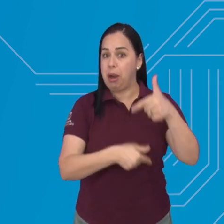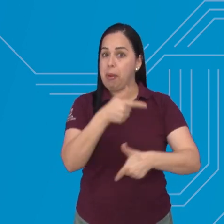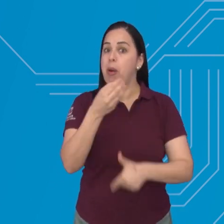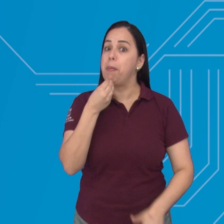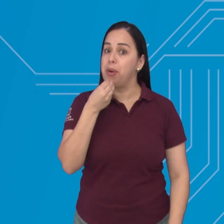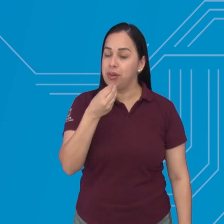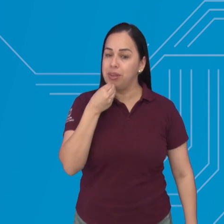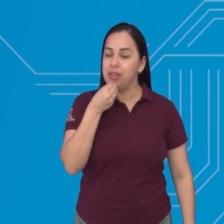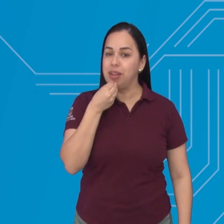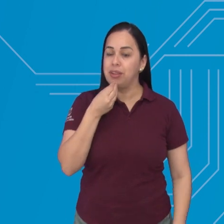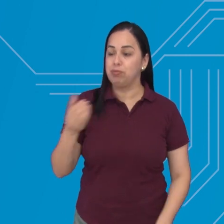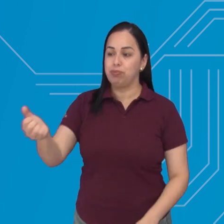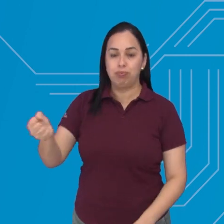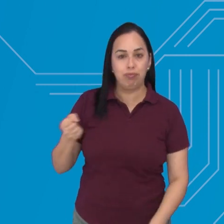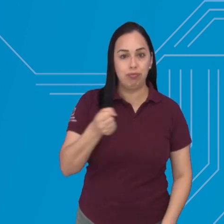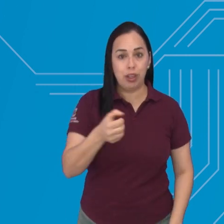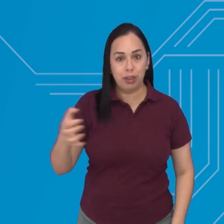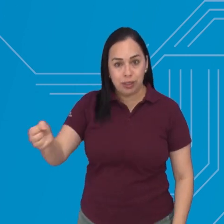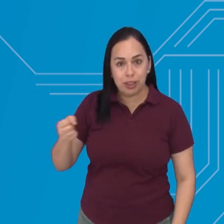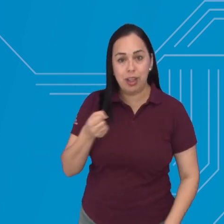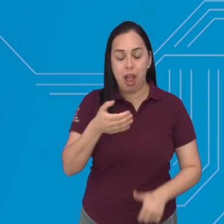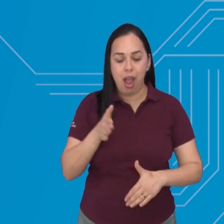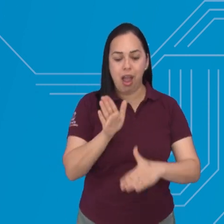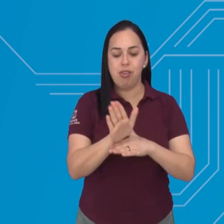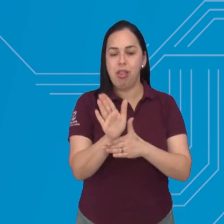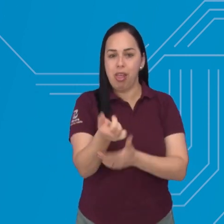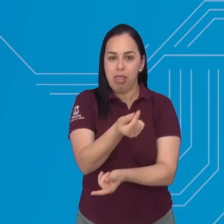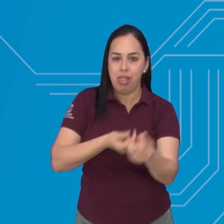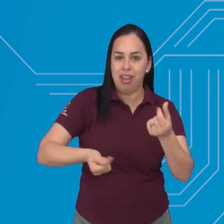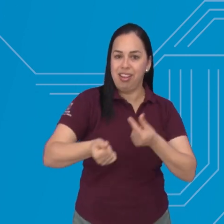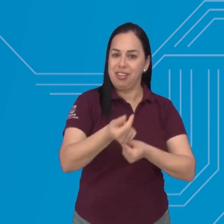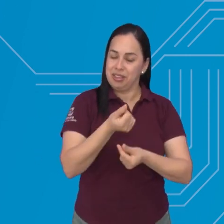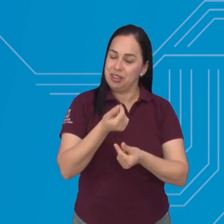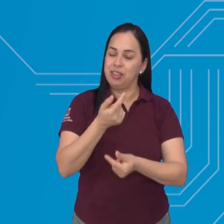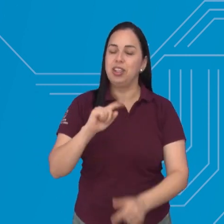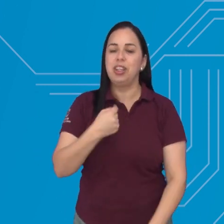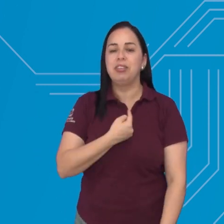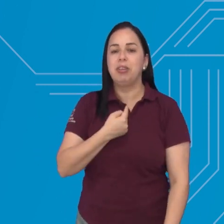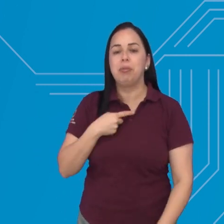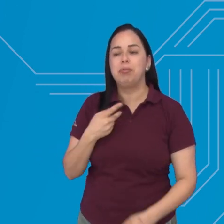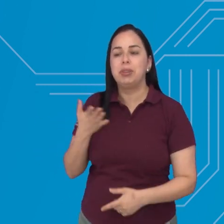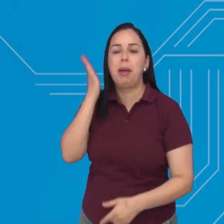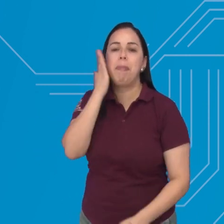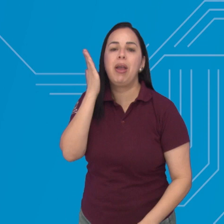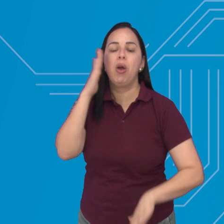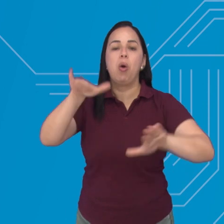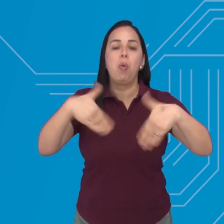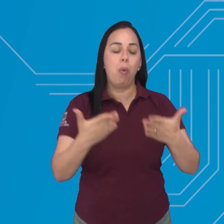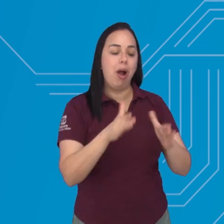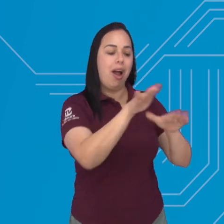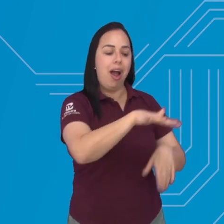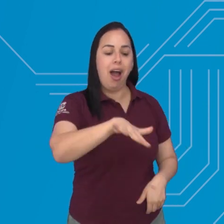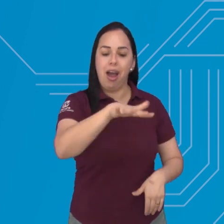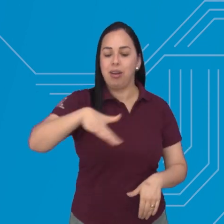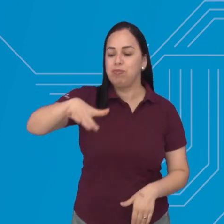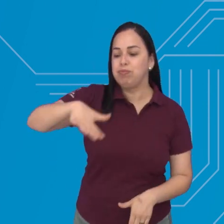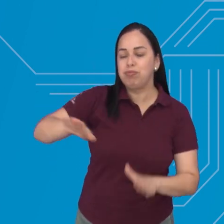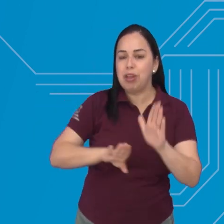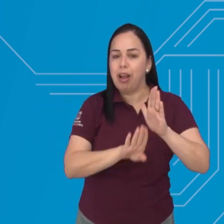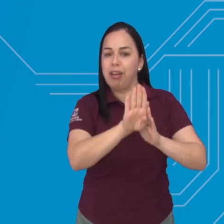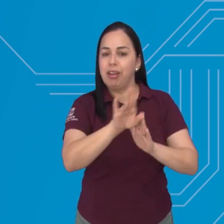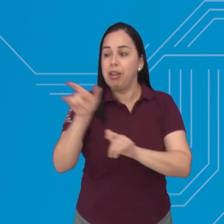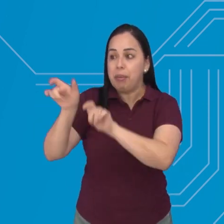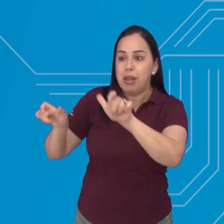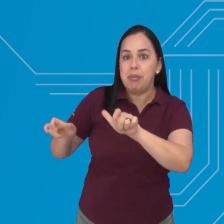mil novos profissionais atuando na cidade e ajudando na geração de renda. E a gente foi saber quais as áreas mais promissoras e